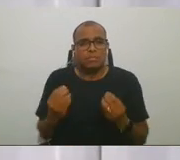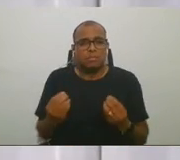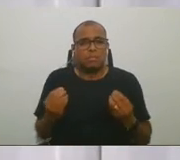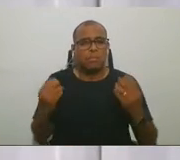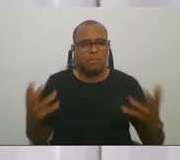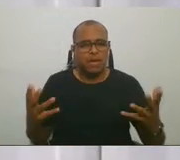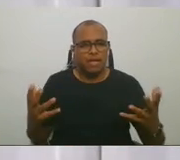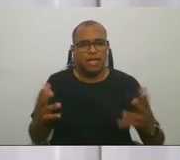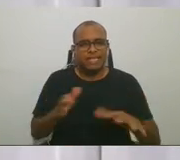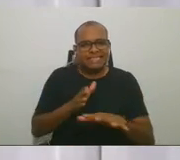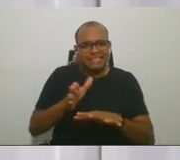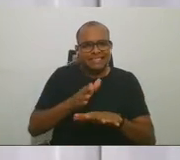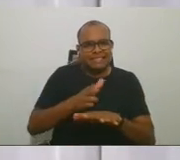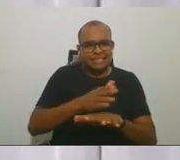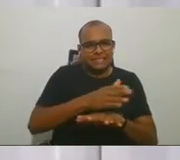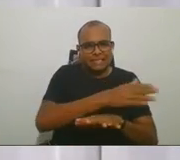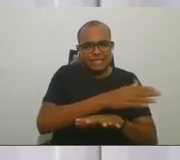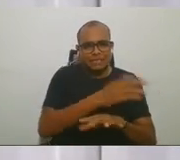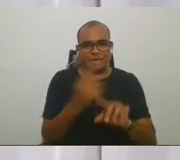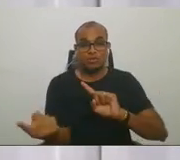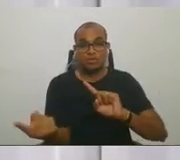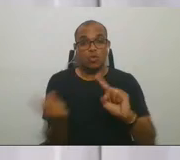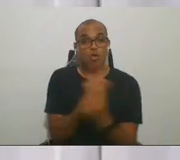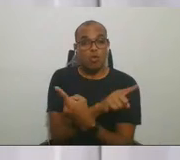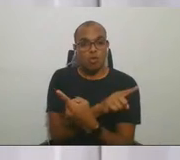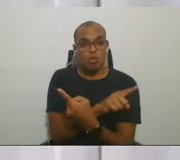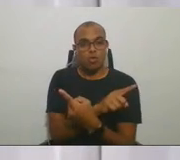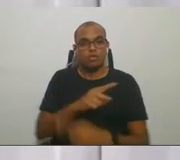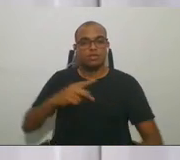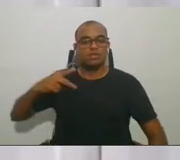por segmentos contrários a políticas